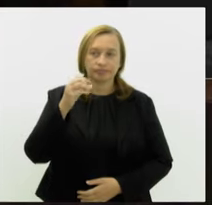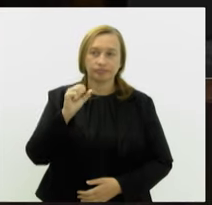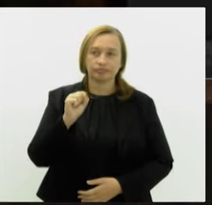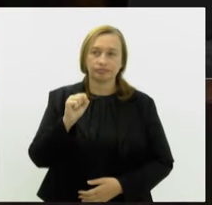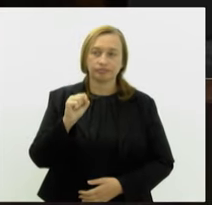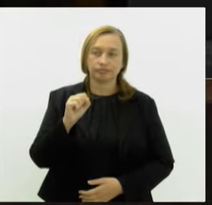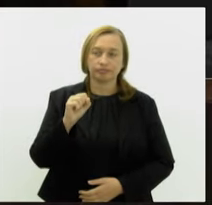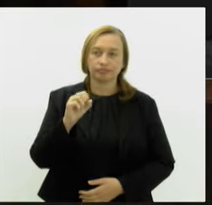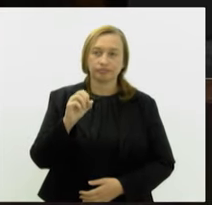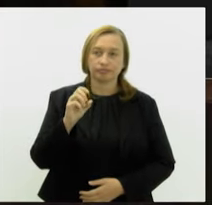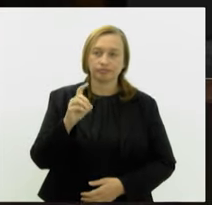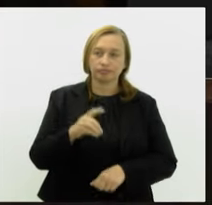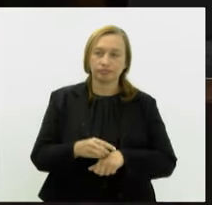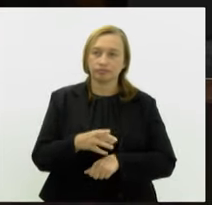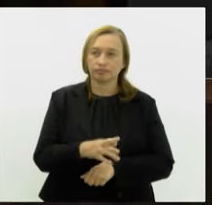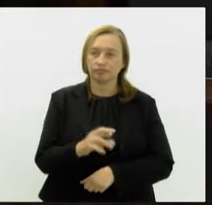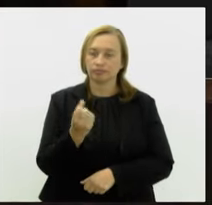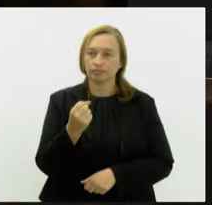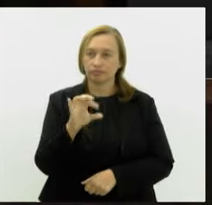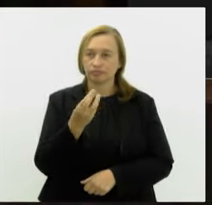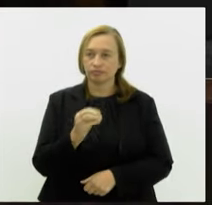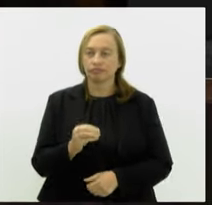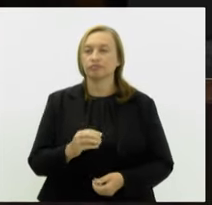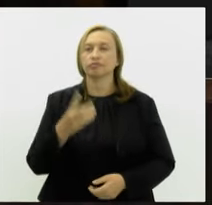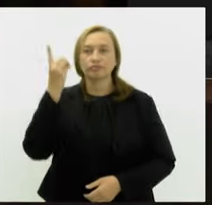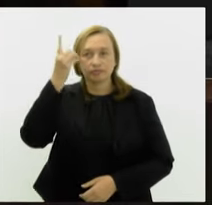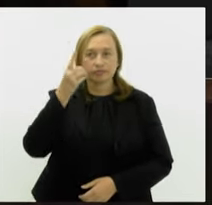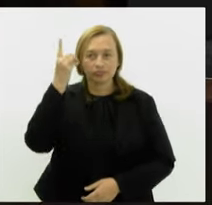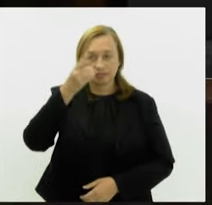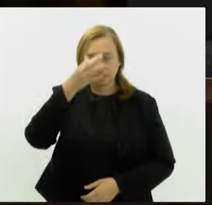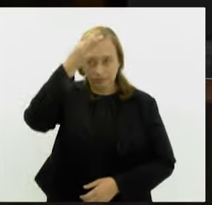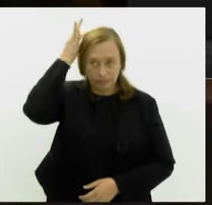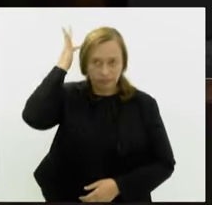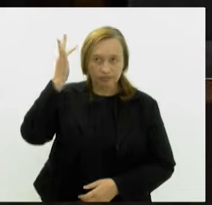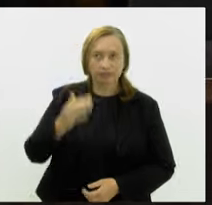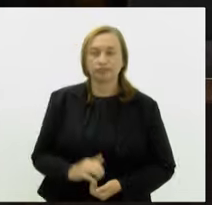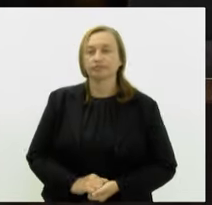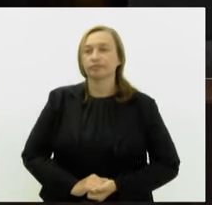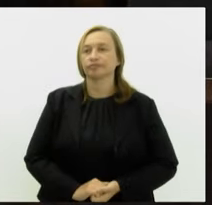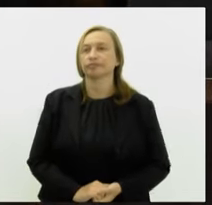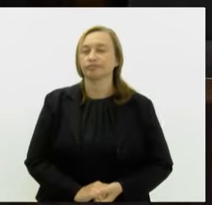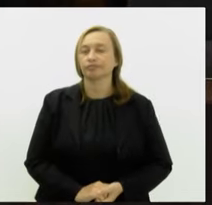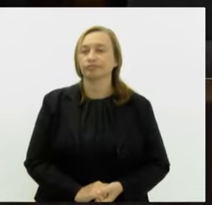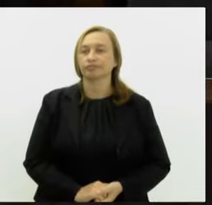deputado doutor Serginho, deputado Fred Pacheco.